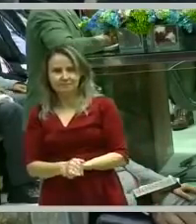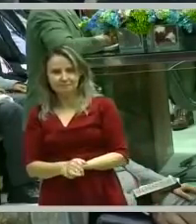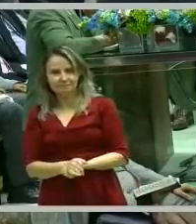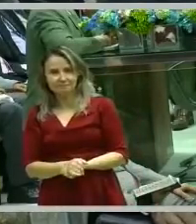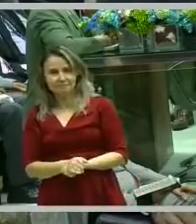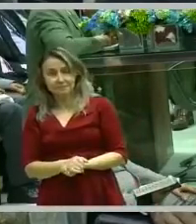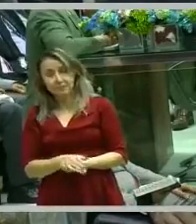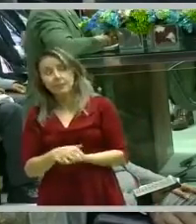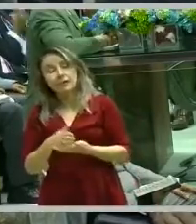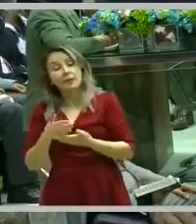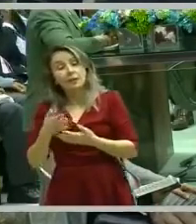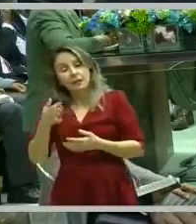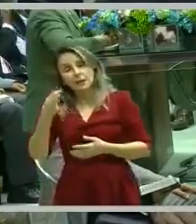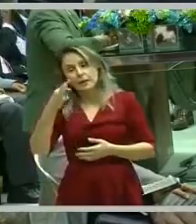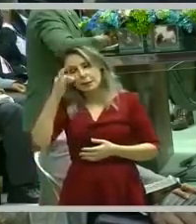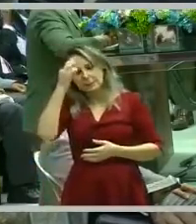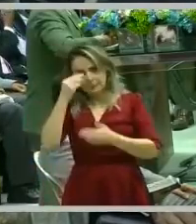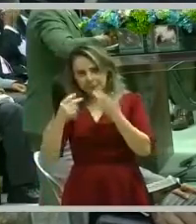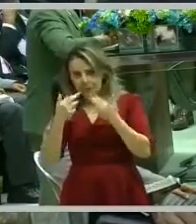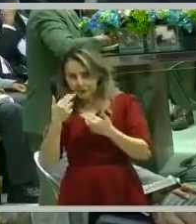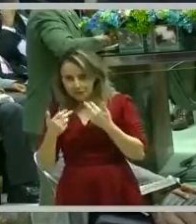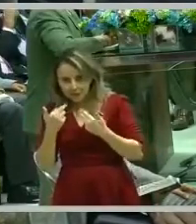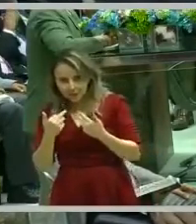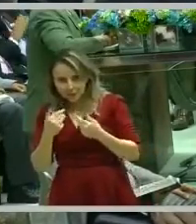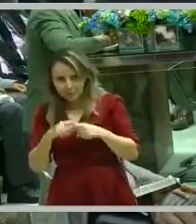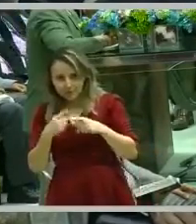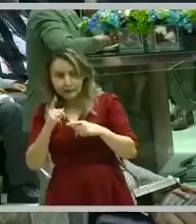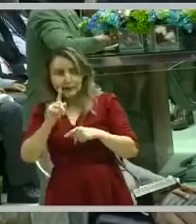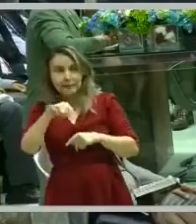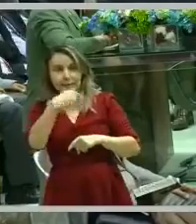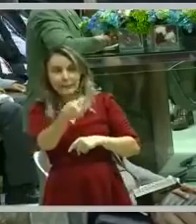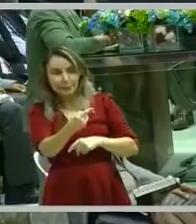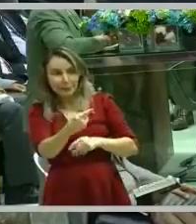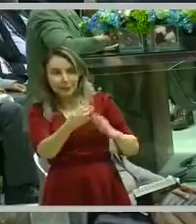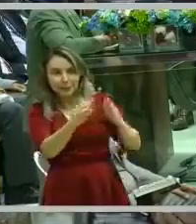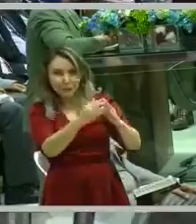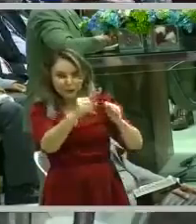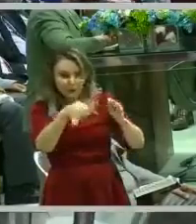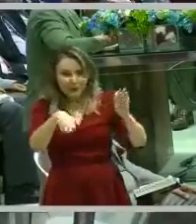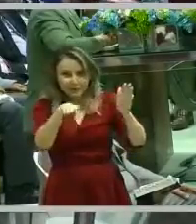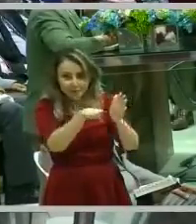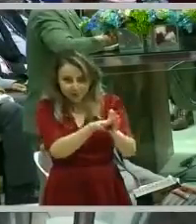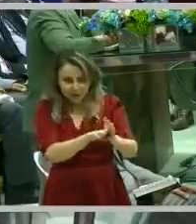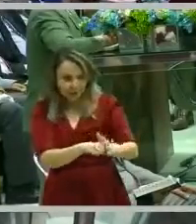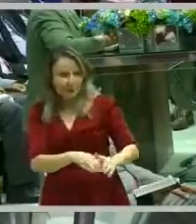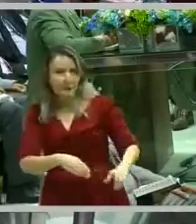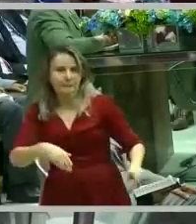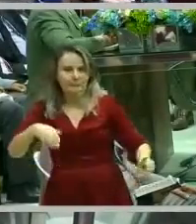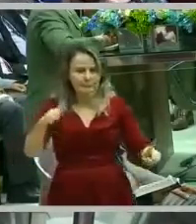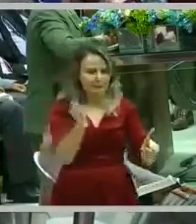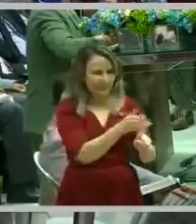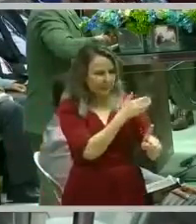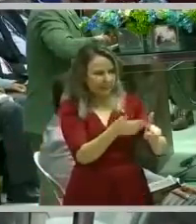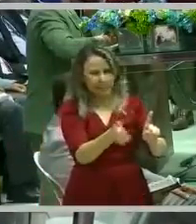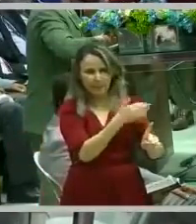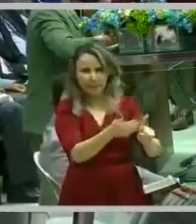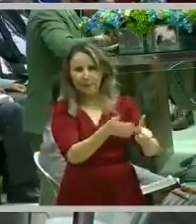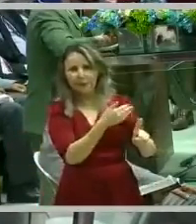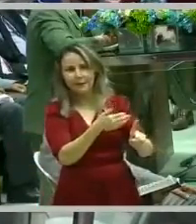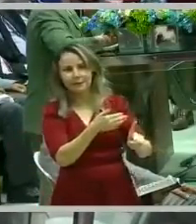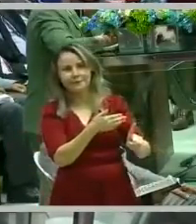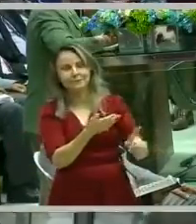Foi batizado com o Espírito Santo, mas deu uma pisa na Eliaba. E foi disciplinado. Perdeu a bênção.